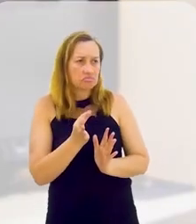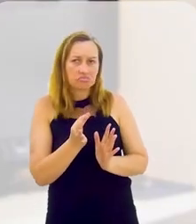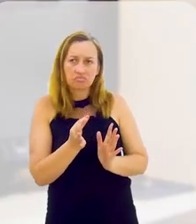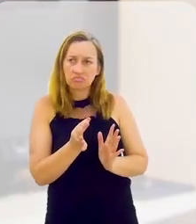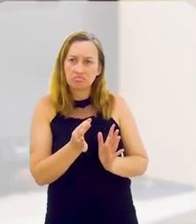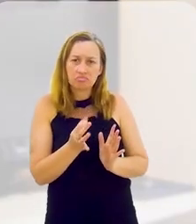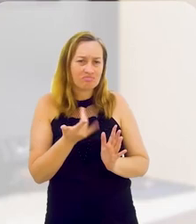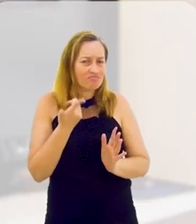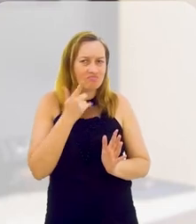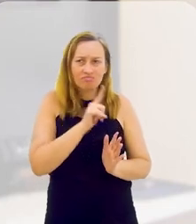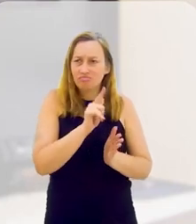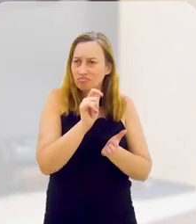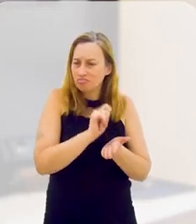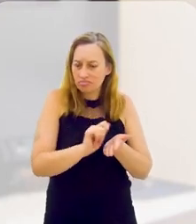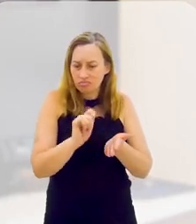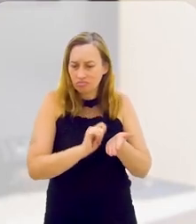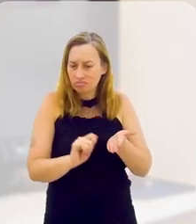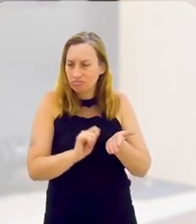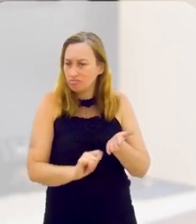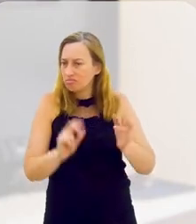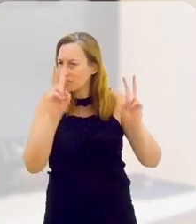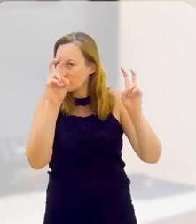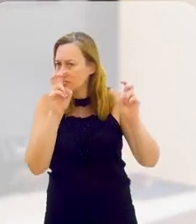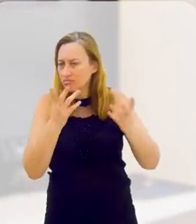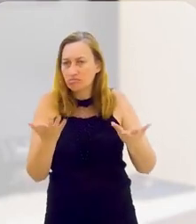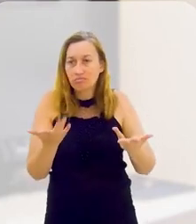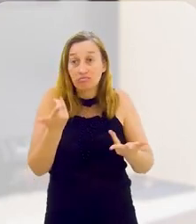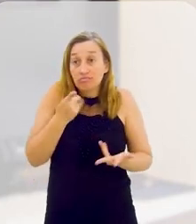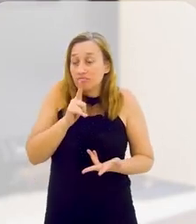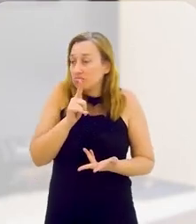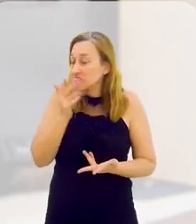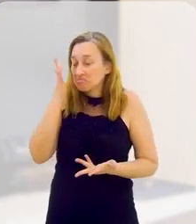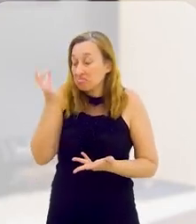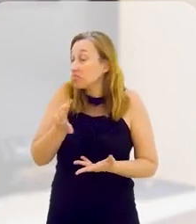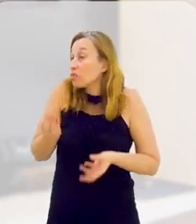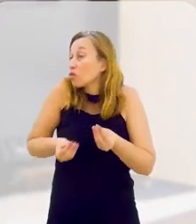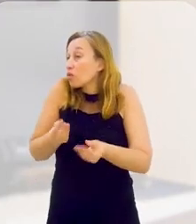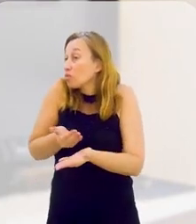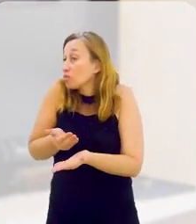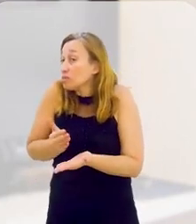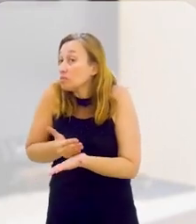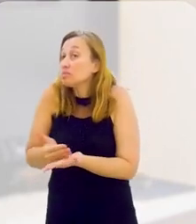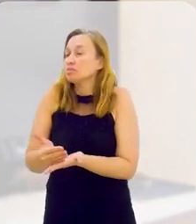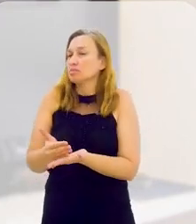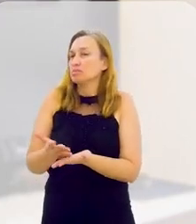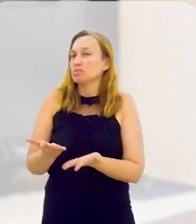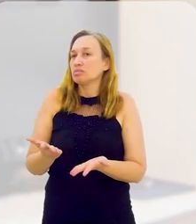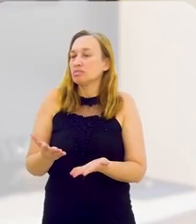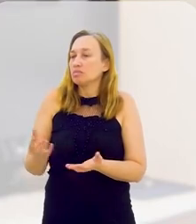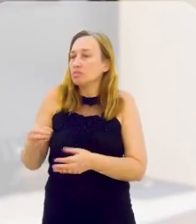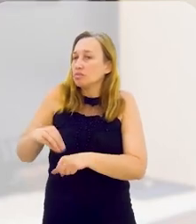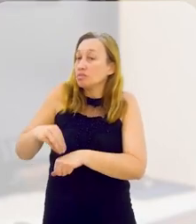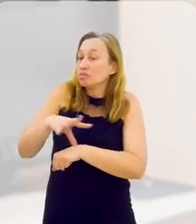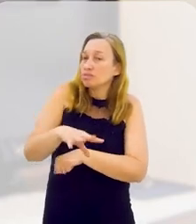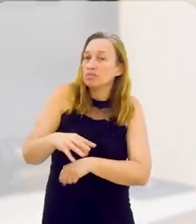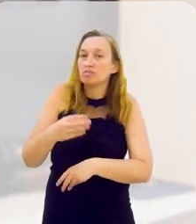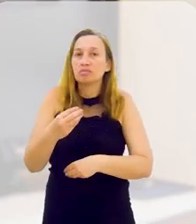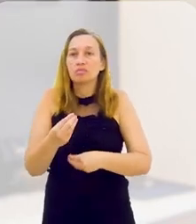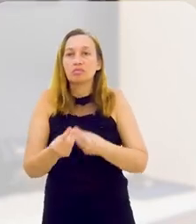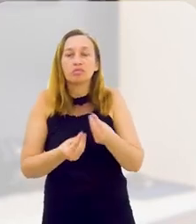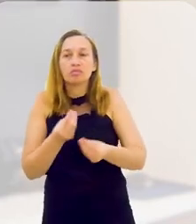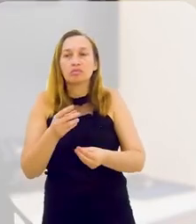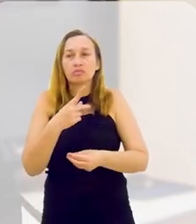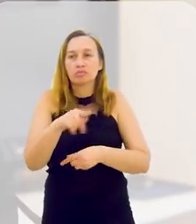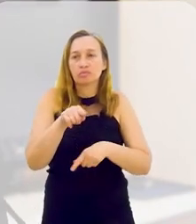não sei se é com essas palavras, mas não consigo escrever sobre isso, não consigo, não sei como é que eu começo. Qual dica